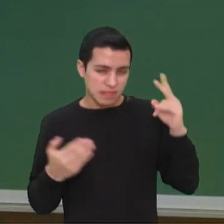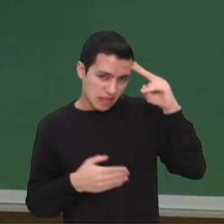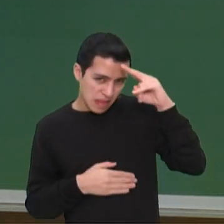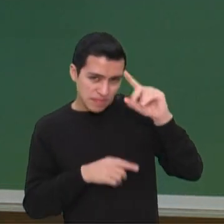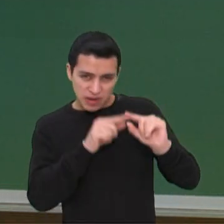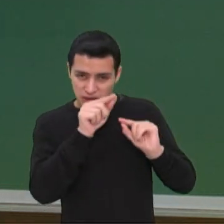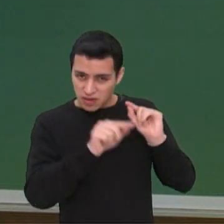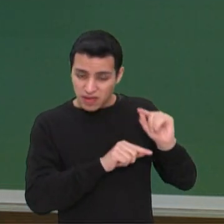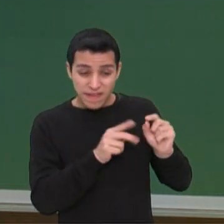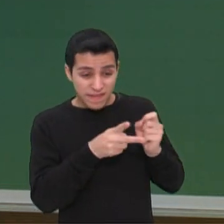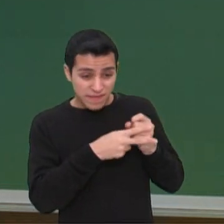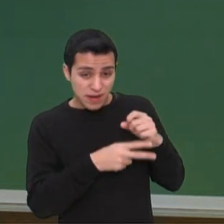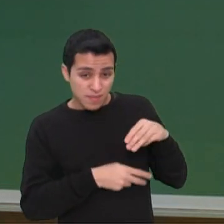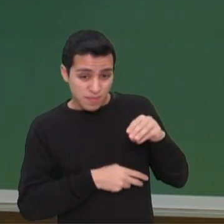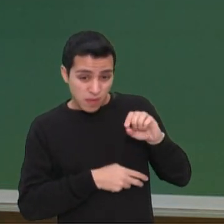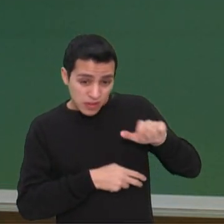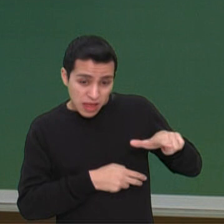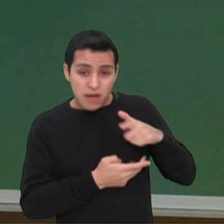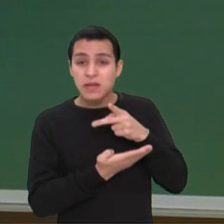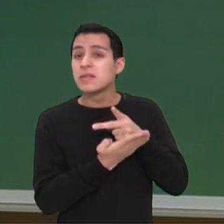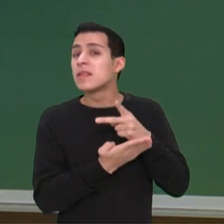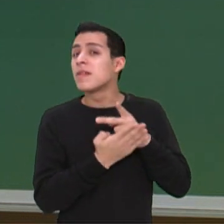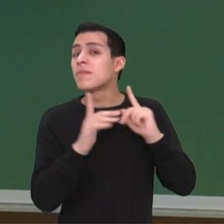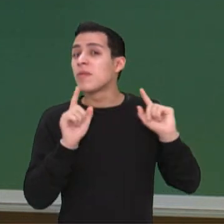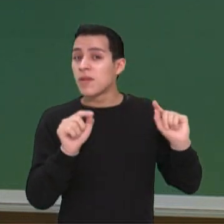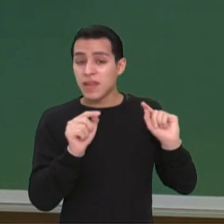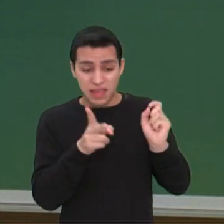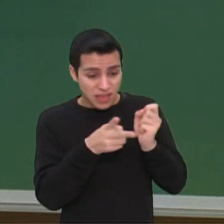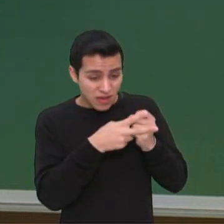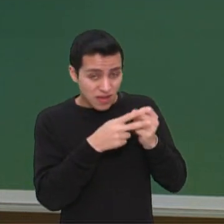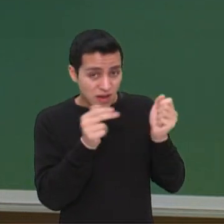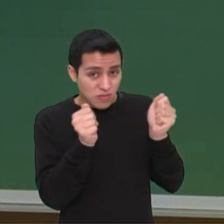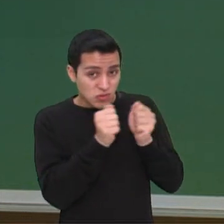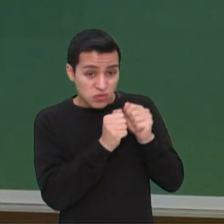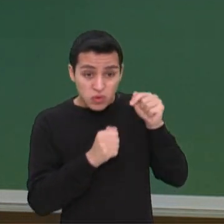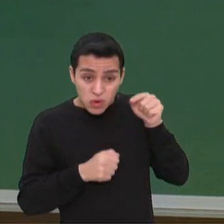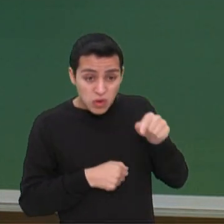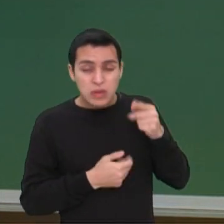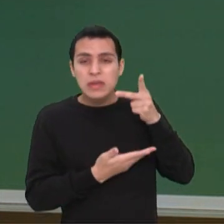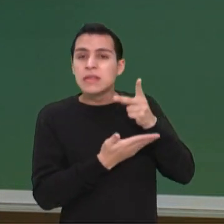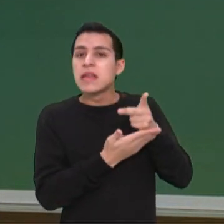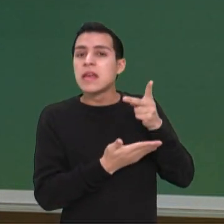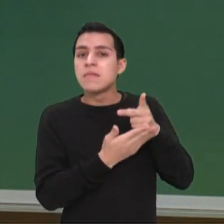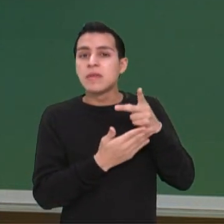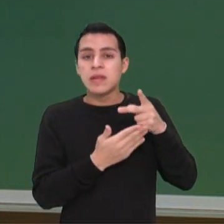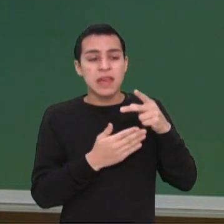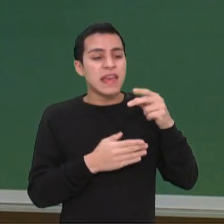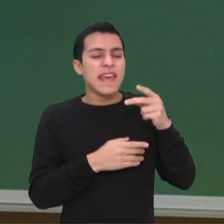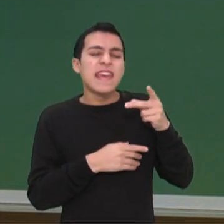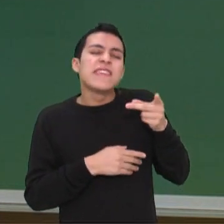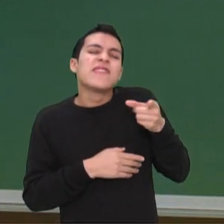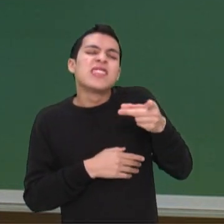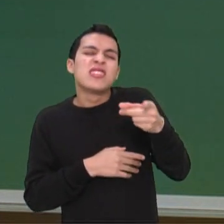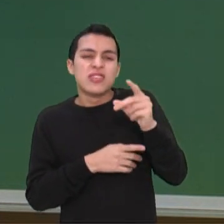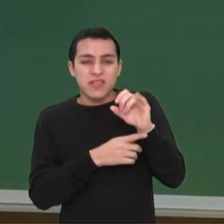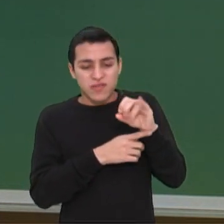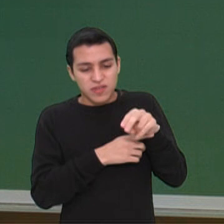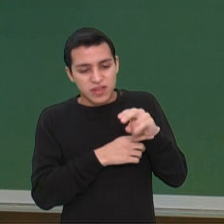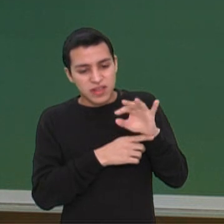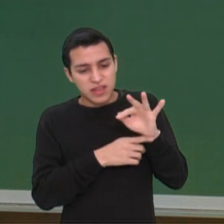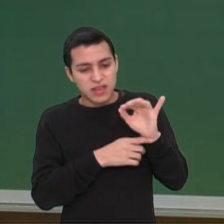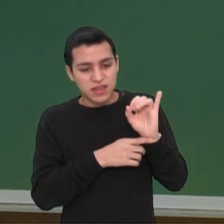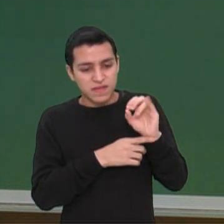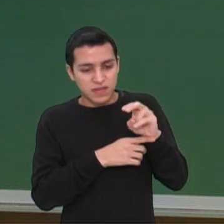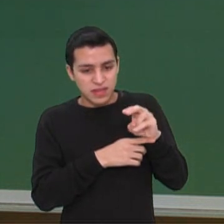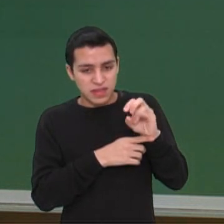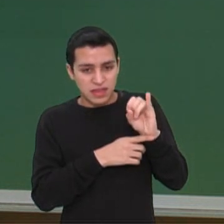verbo modal, nós temos sempre que lembrar que o verbo que o acompanha sempre vem no infinitivo. Então, isso quer dizer